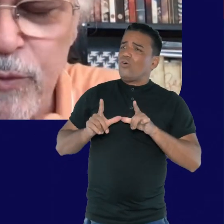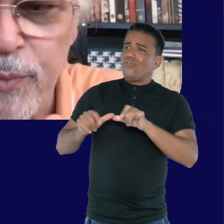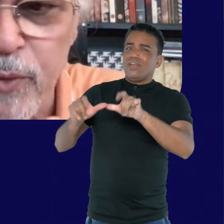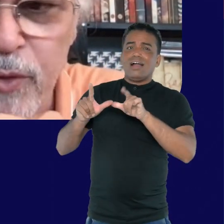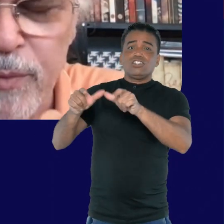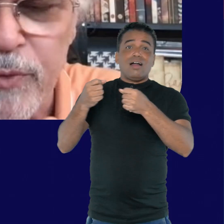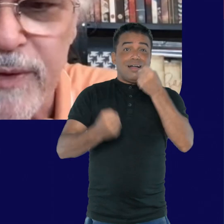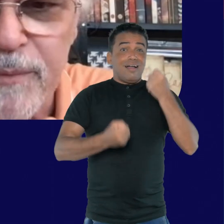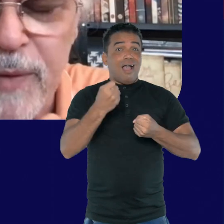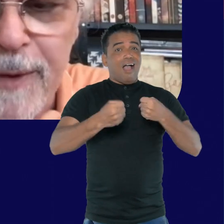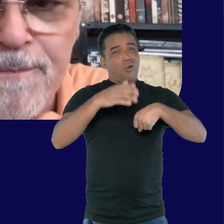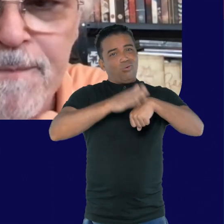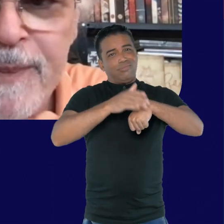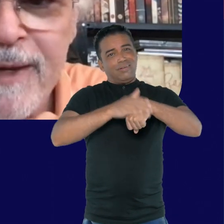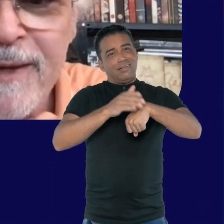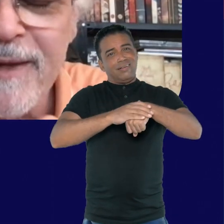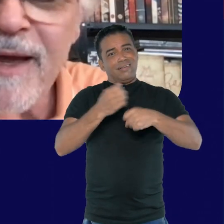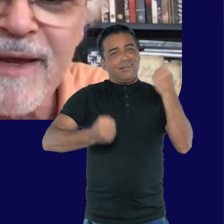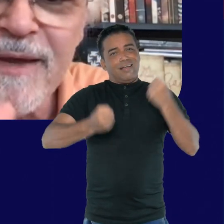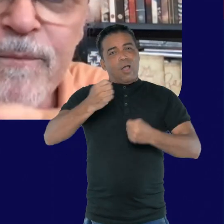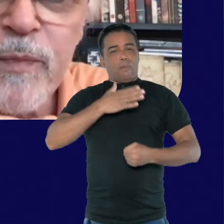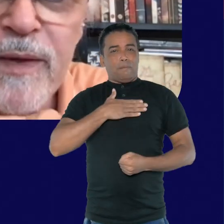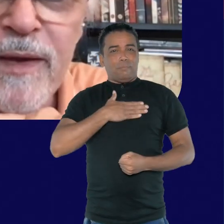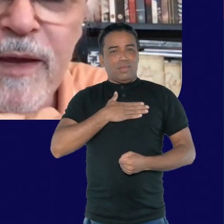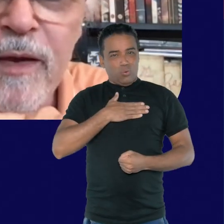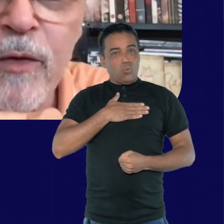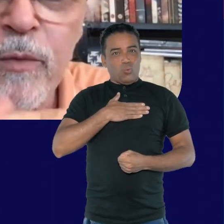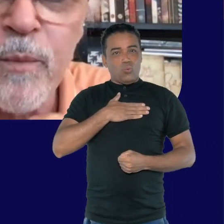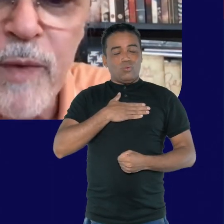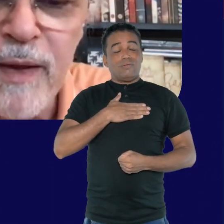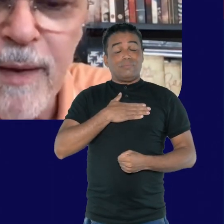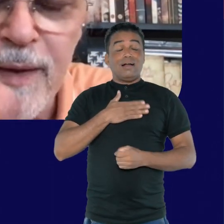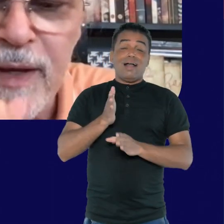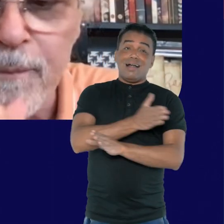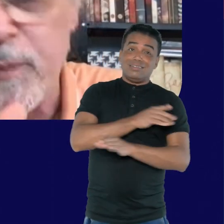de carro próprio também. E aí